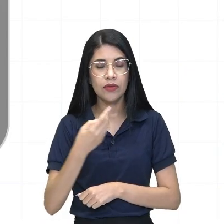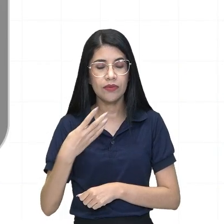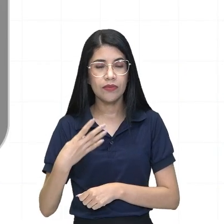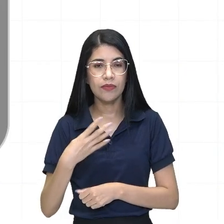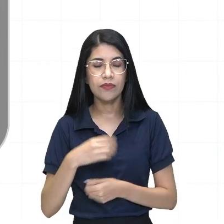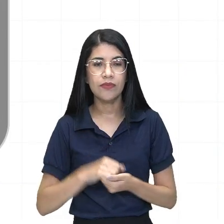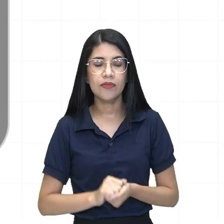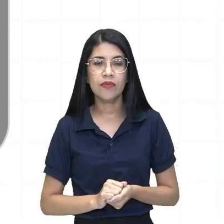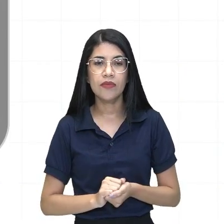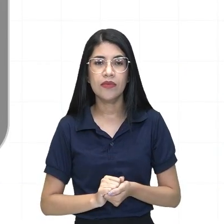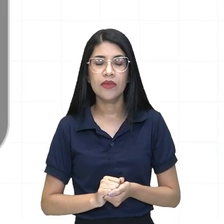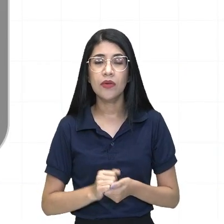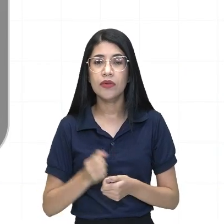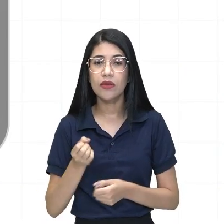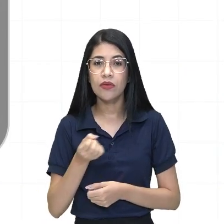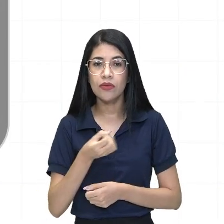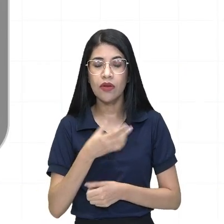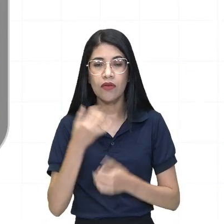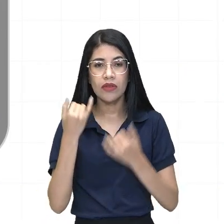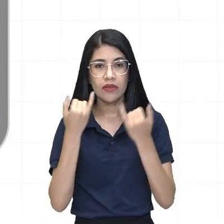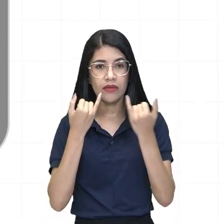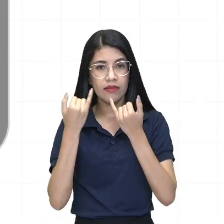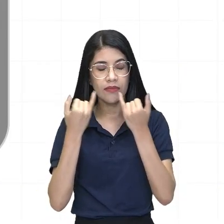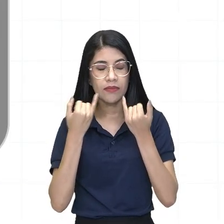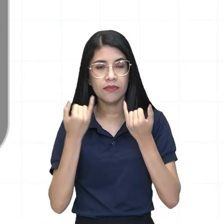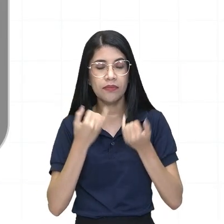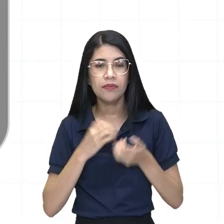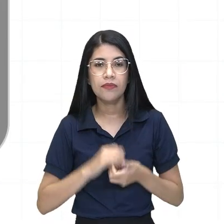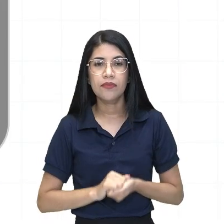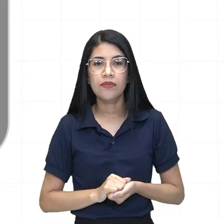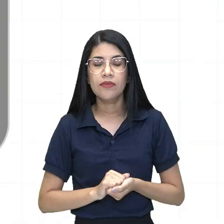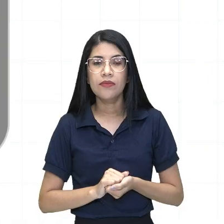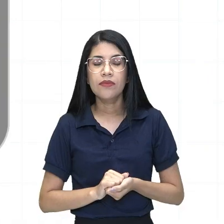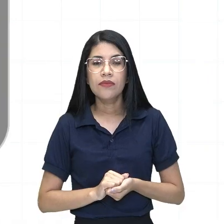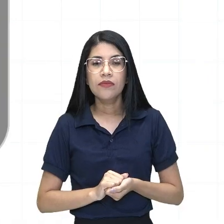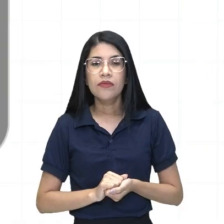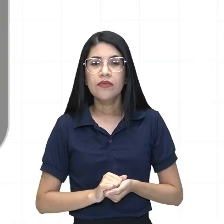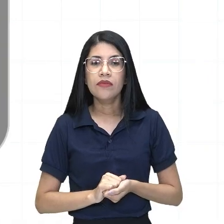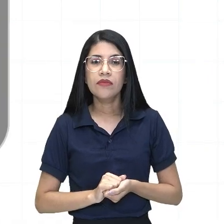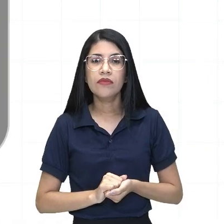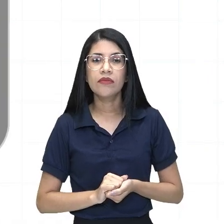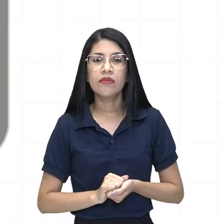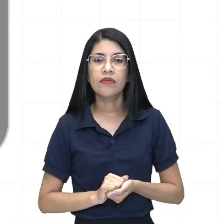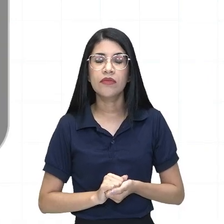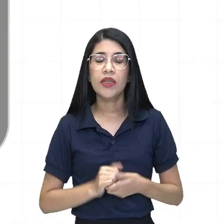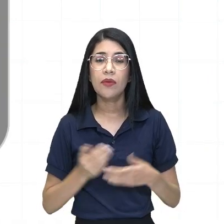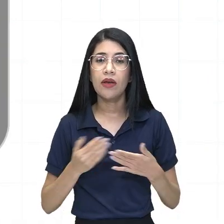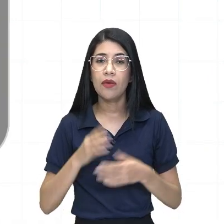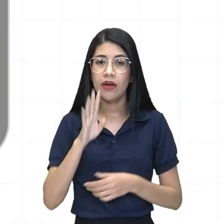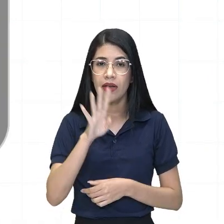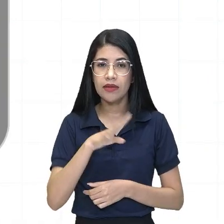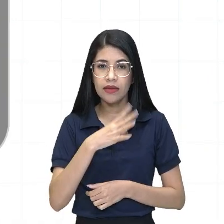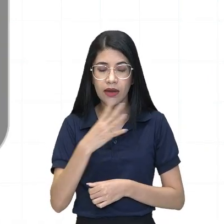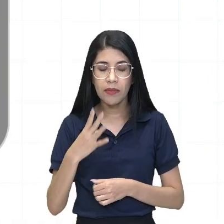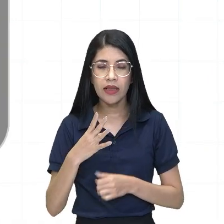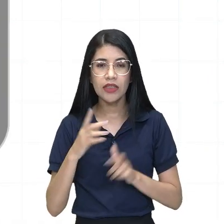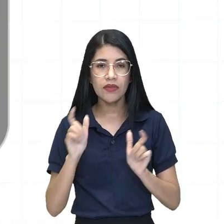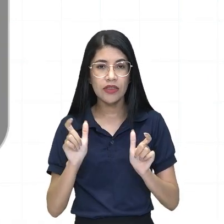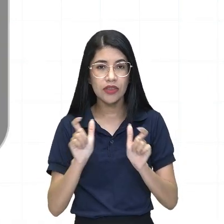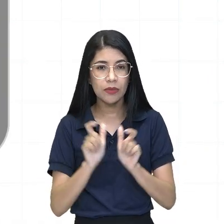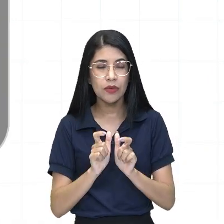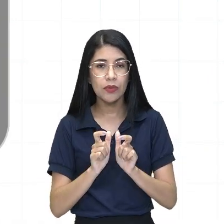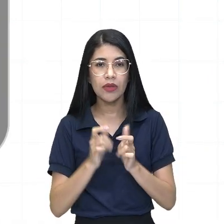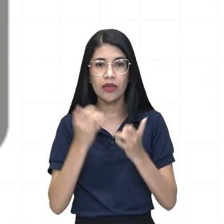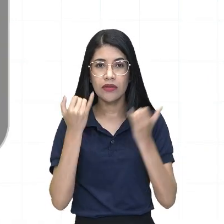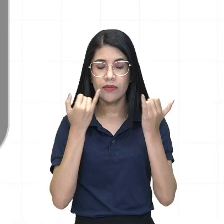mais atualizados que temos aqui nesse site, tá? Então, vamos pegar essa tabela, que ela está bem extensa, e vamos reduzir, não é, professor